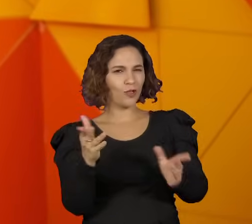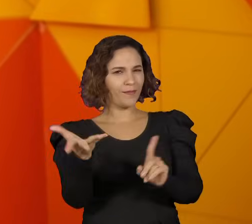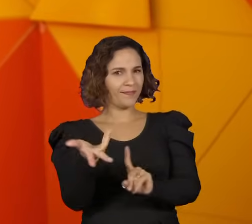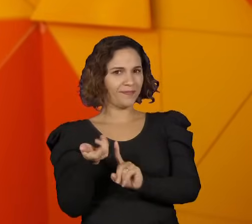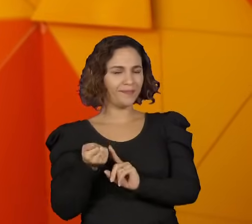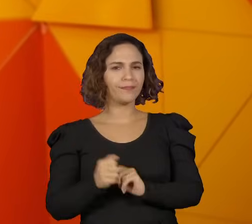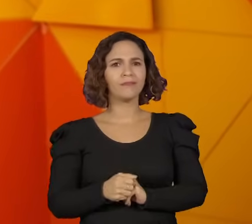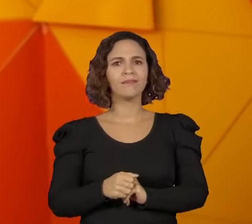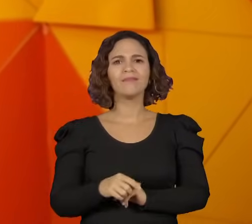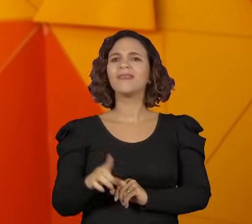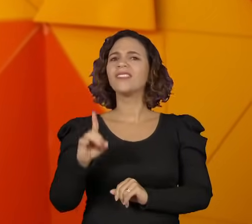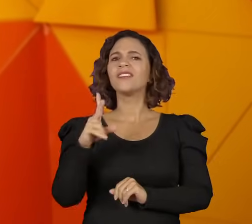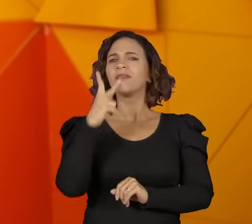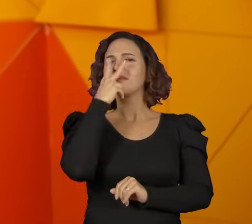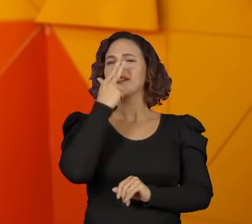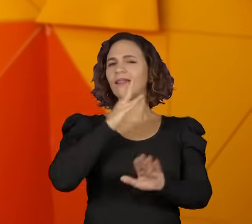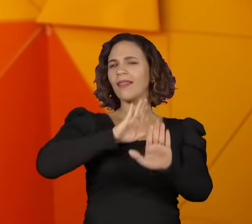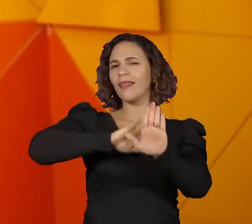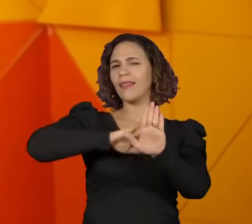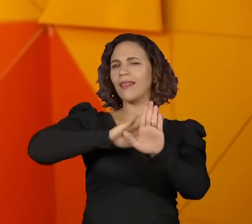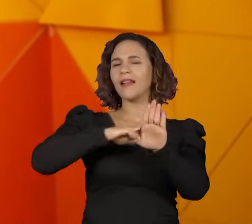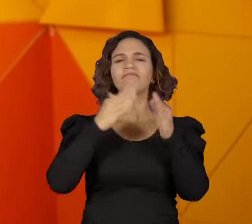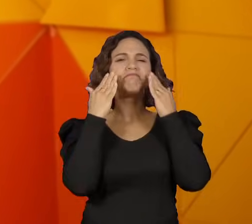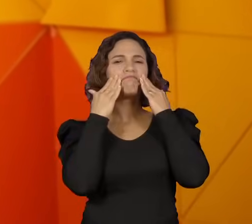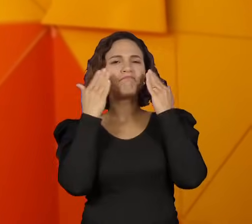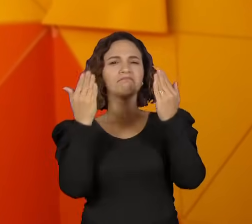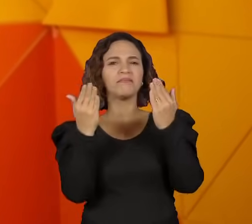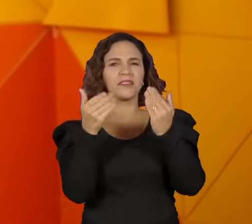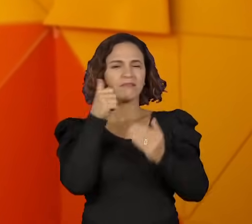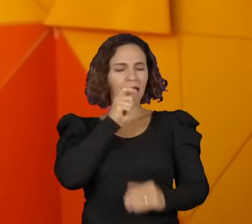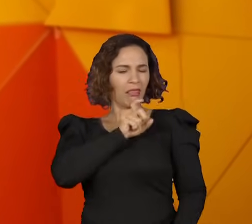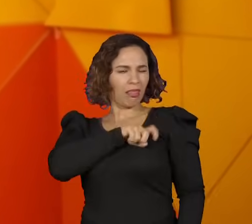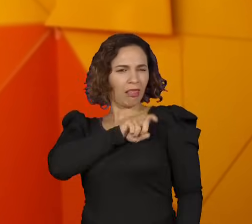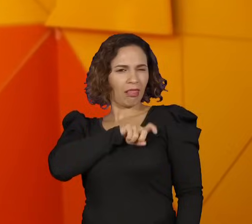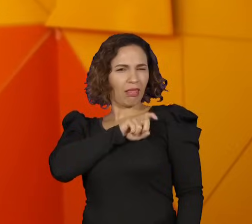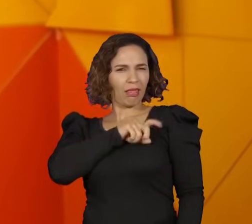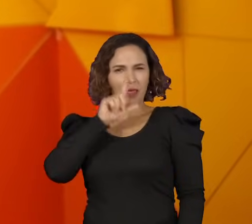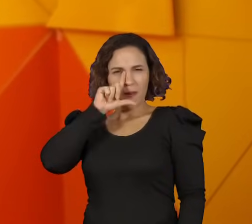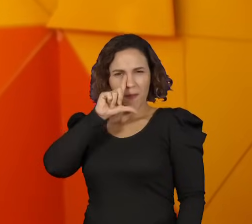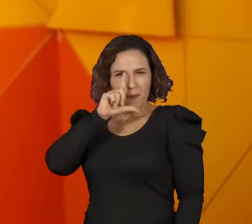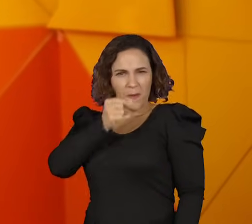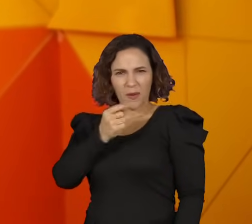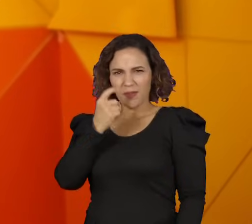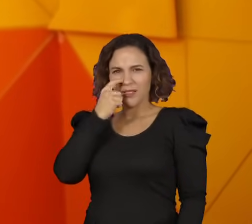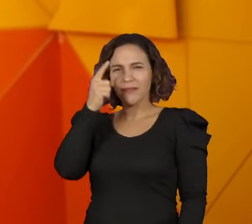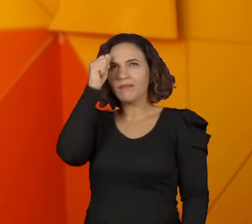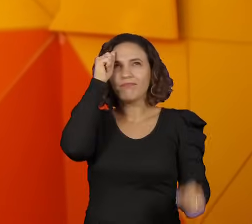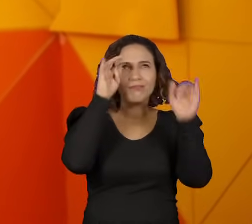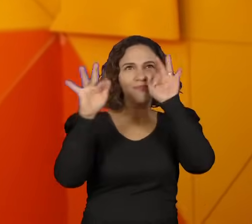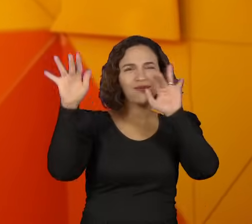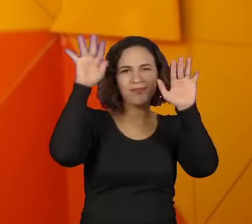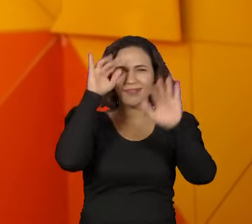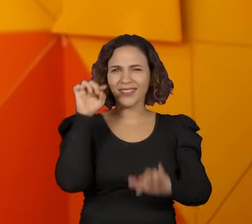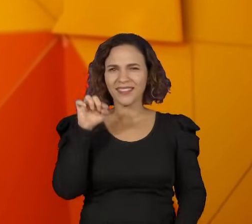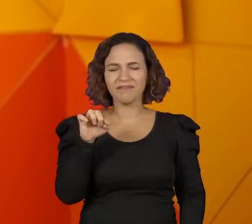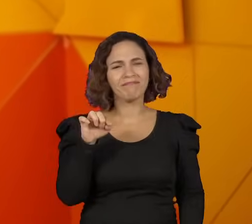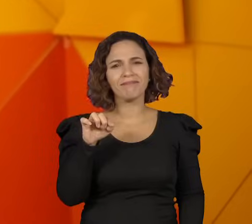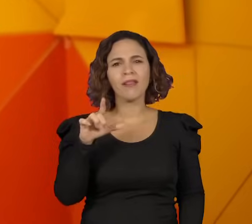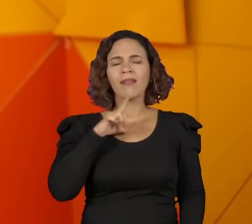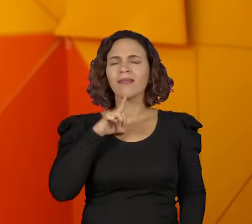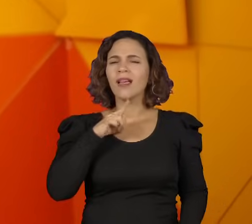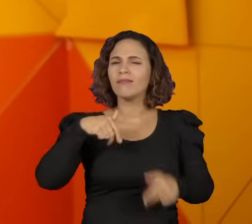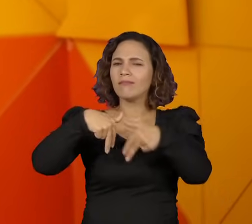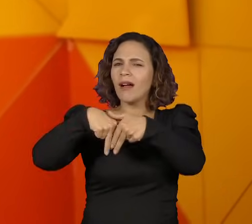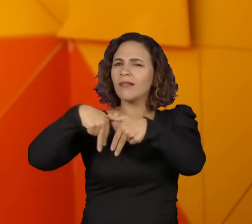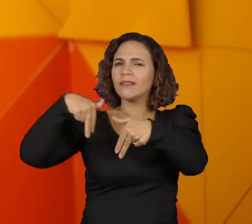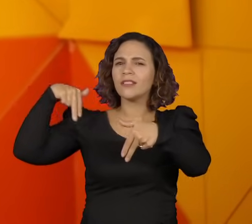Muito além do estereótipo da mulher malvada, que habita aí o imaginário de muita gente, a bruxaria reúne uma série de saberes